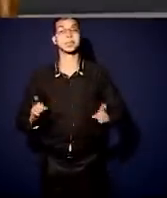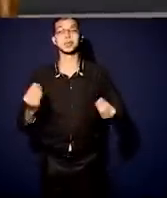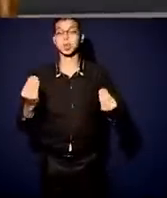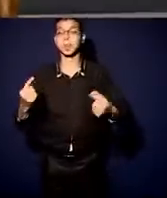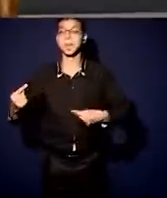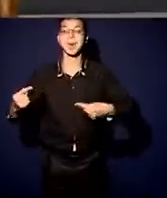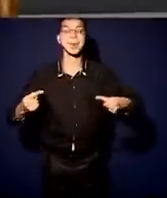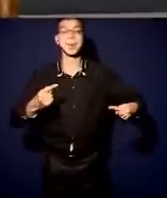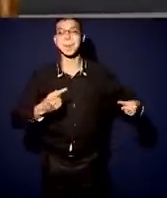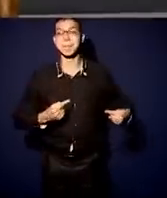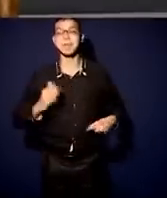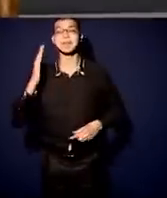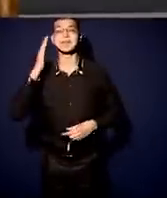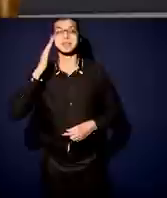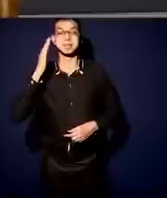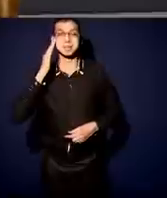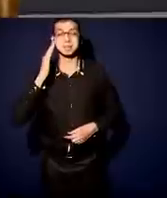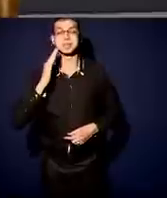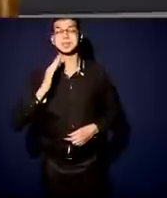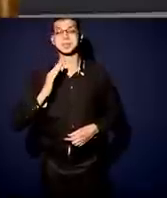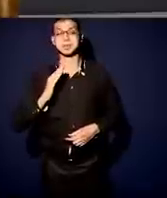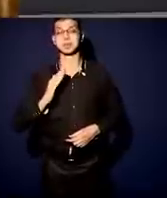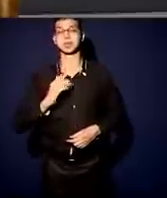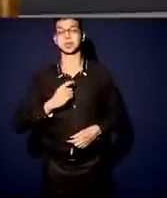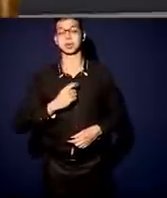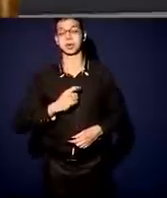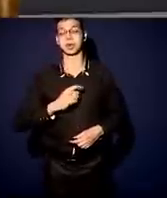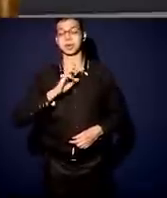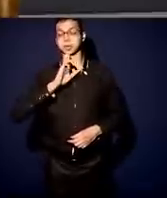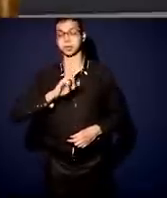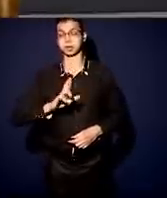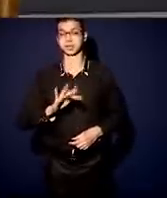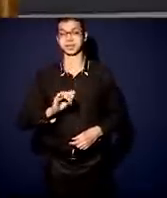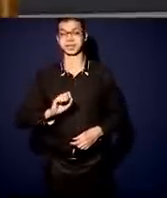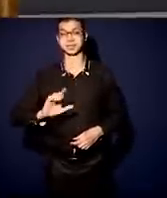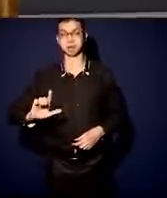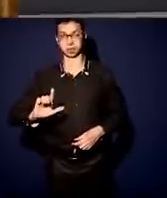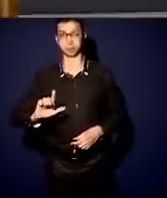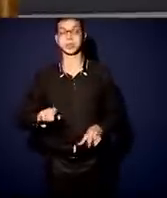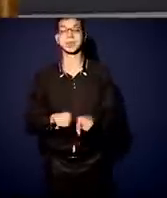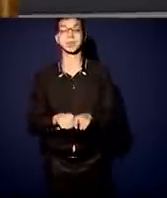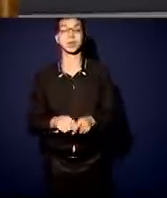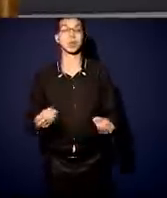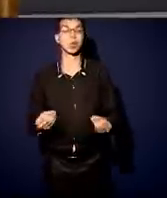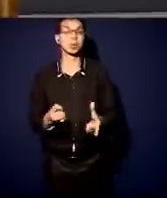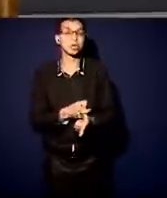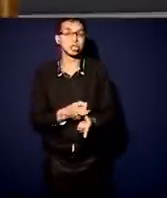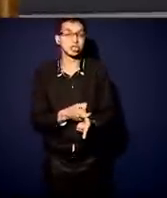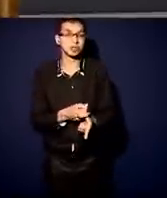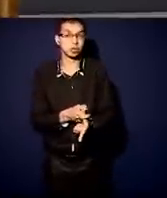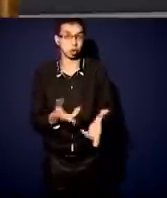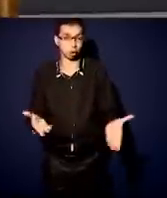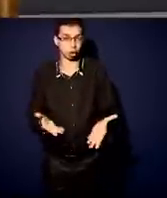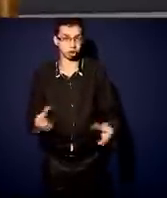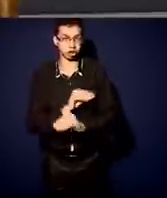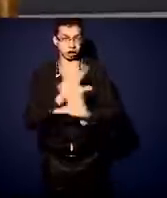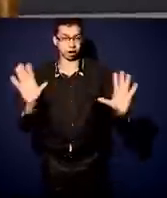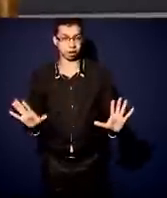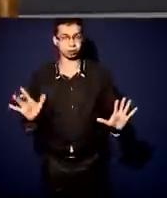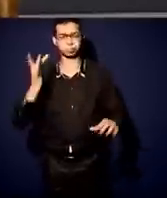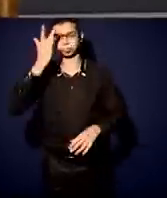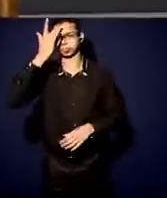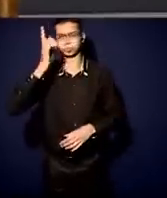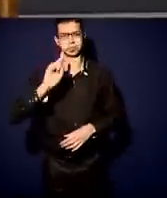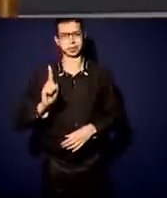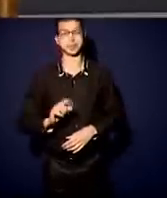a trajetória do resultado fiscal do que a gente chama resultado primário Como será a dinâmica da dívida hoje isso não está claro como você falou